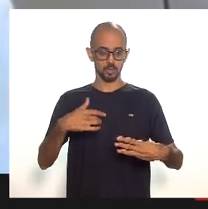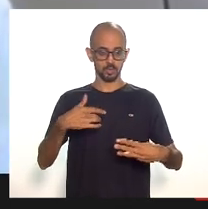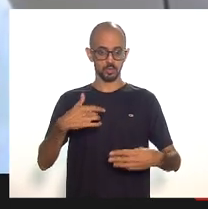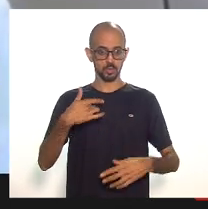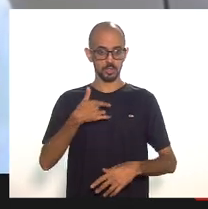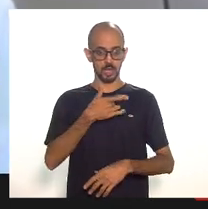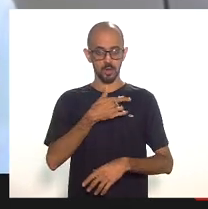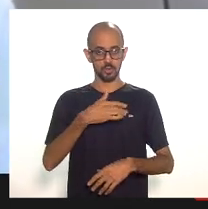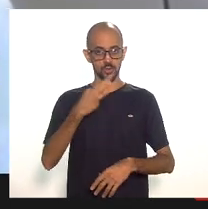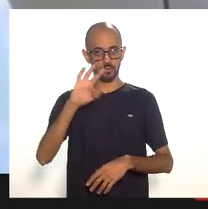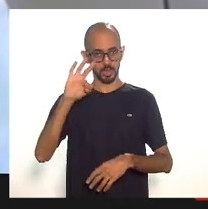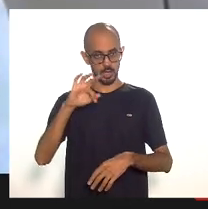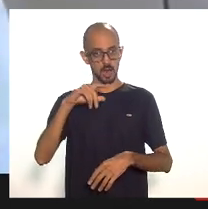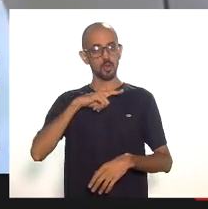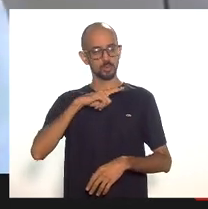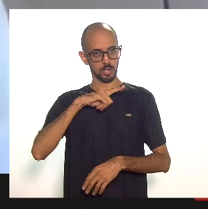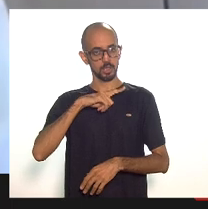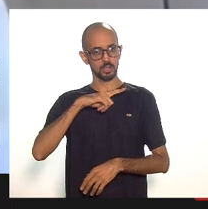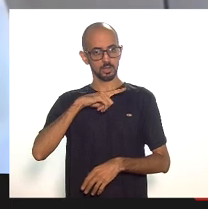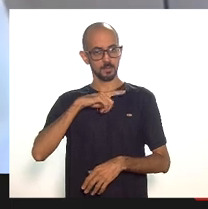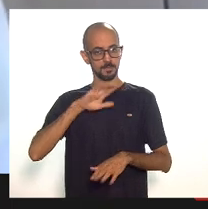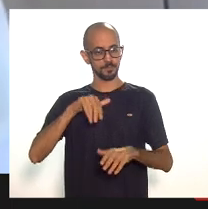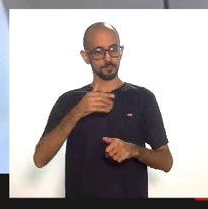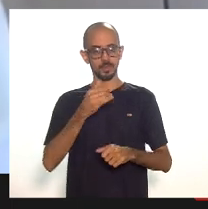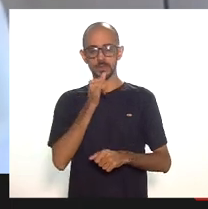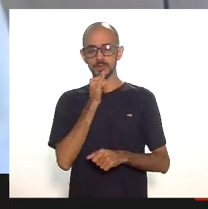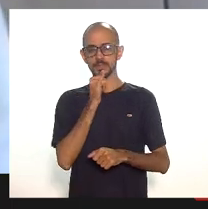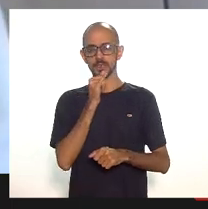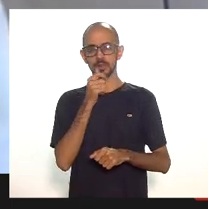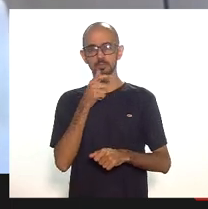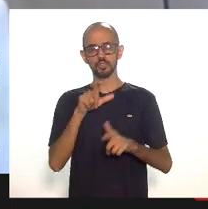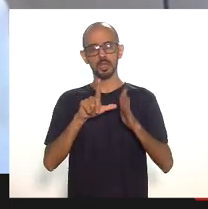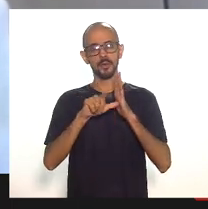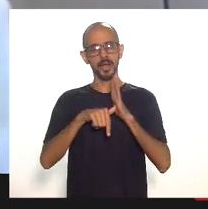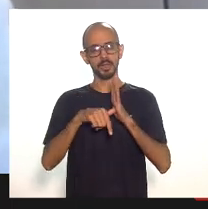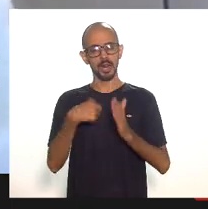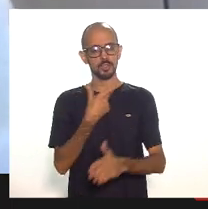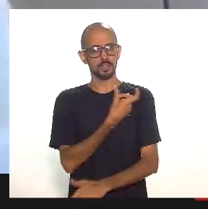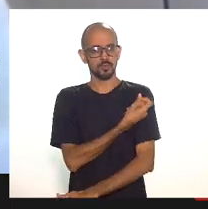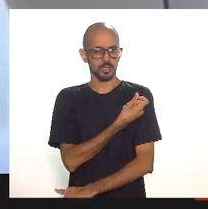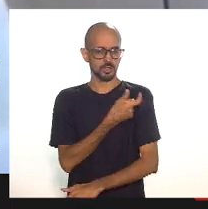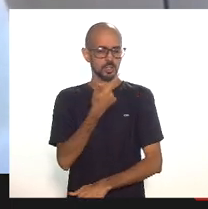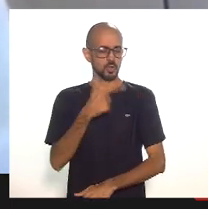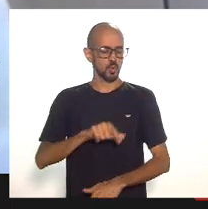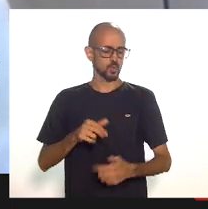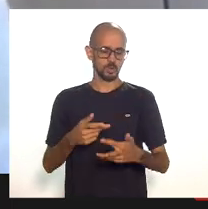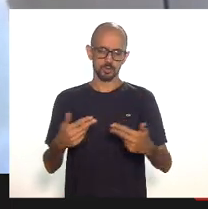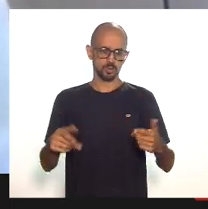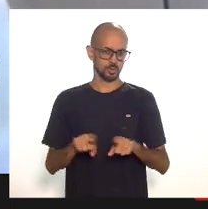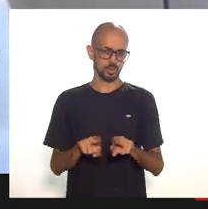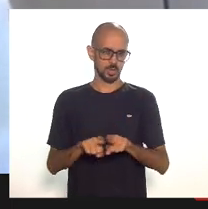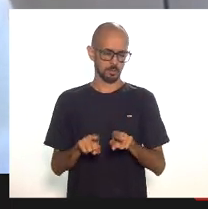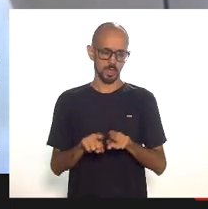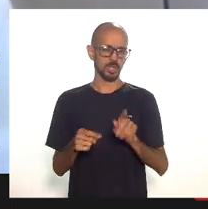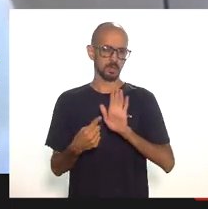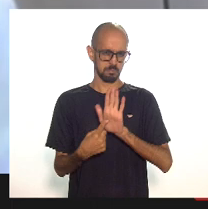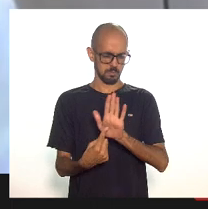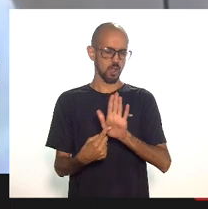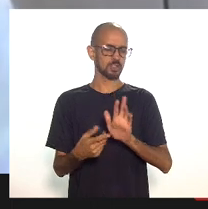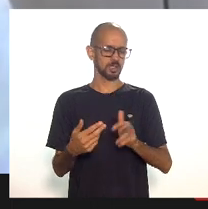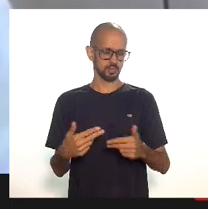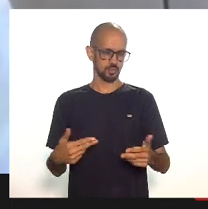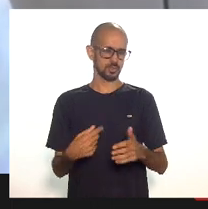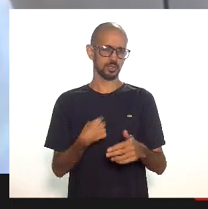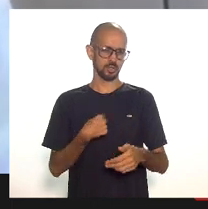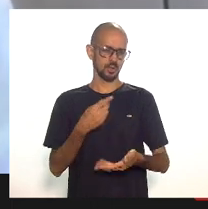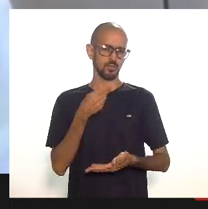isso. Exemplos outros, como o atraso na vacina e outros processos, também apontam e reforçam esse ponto que eu coloquei. Acho